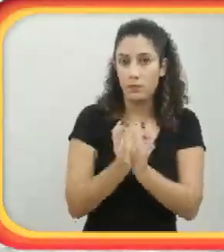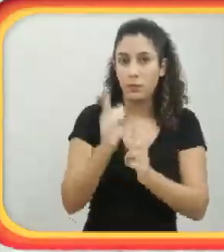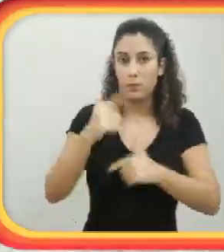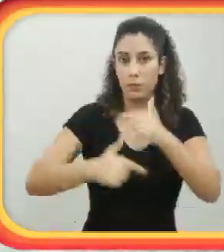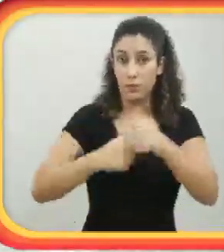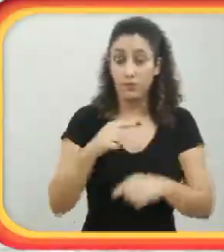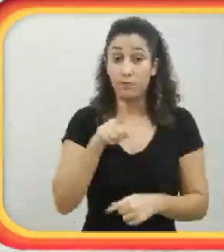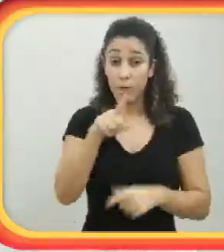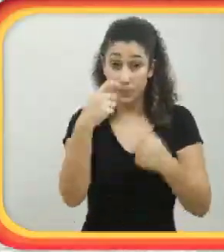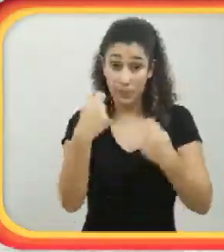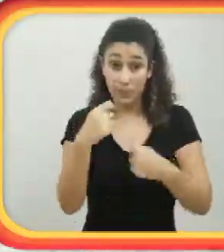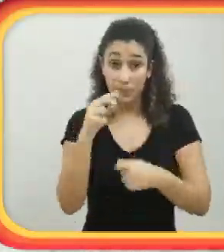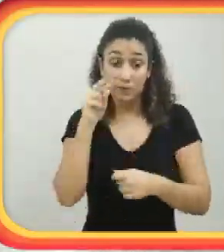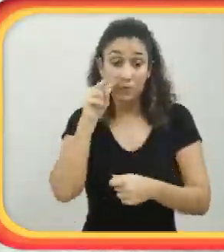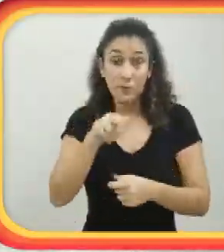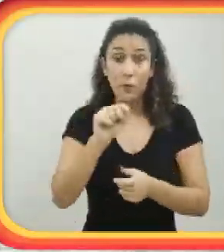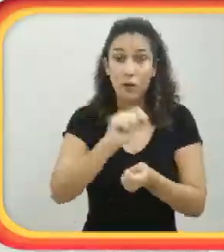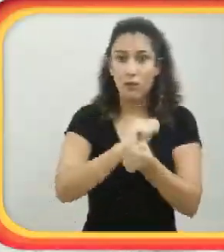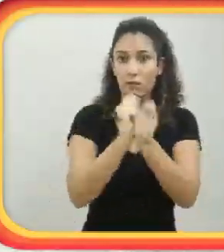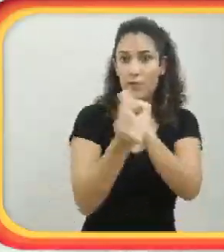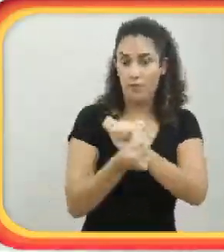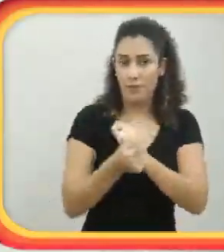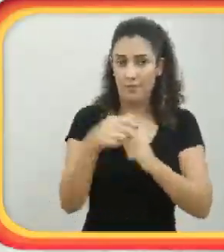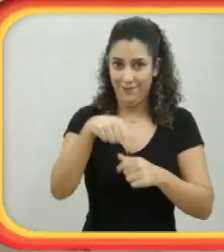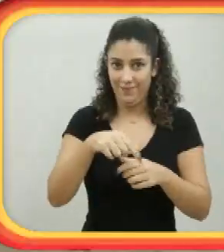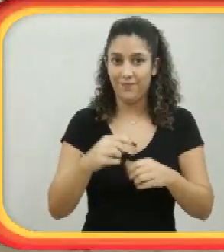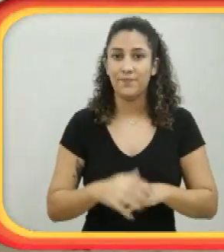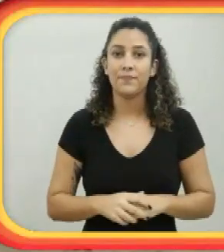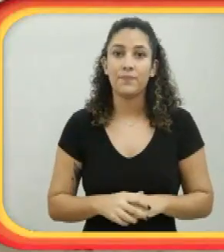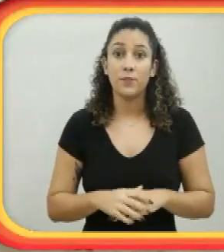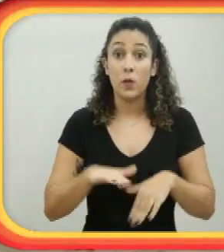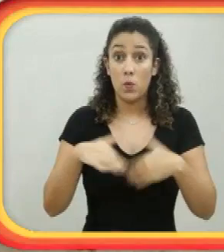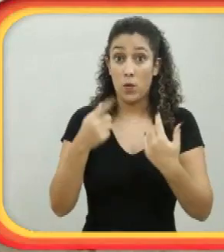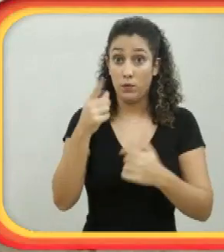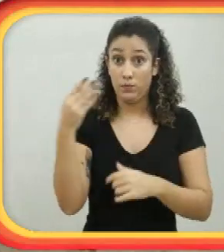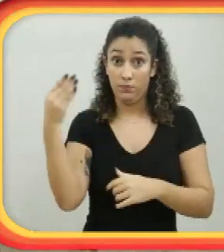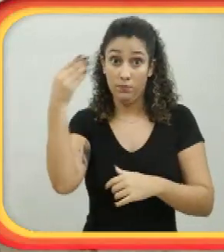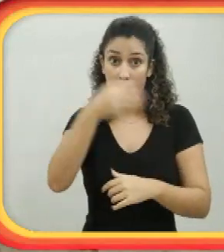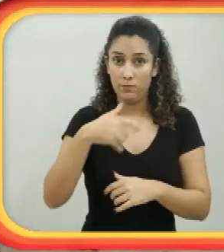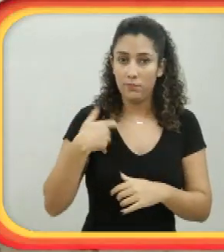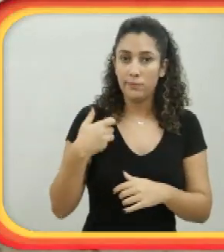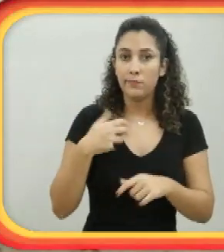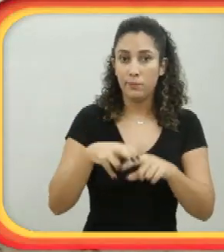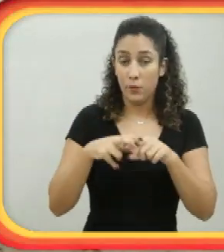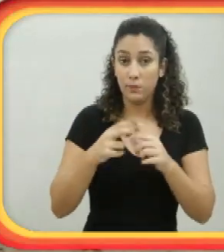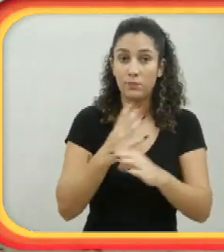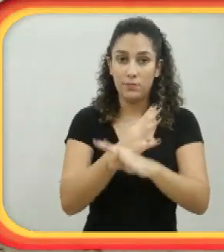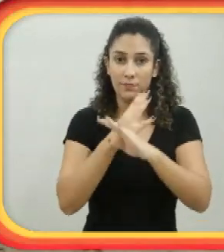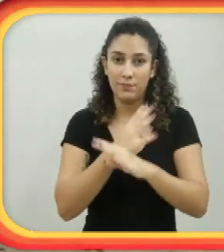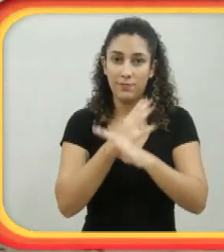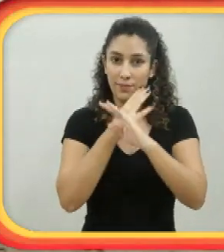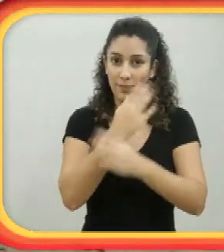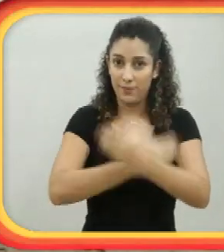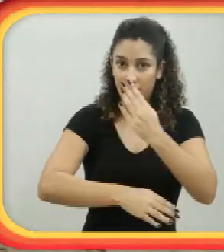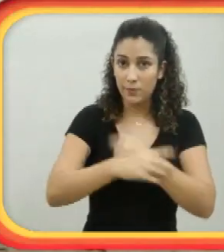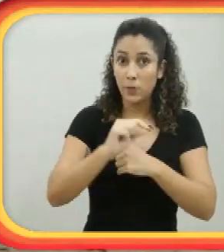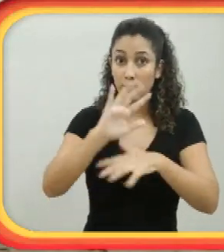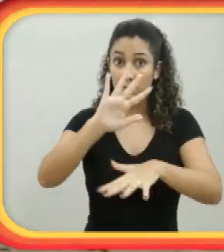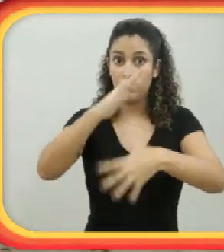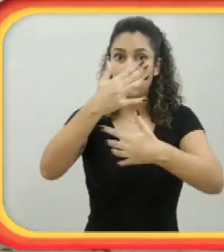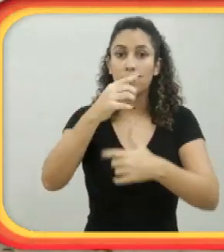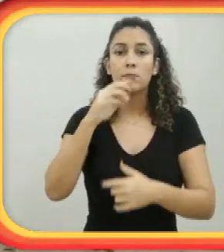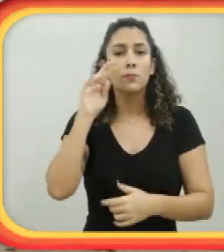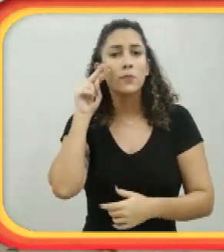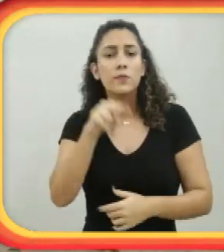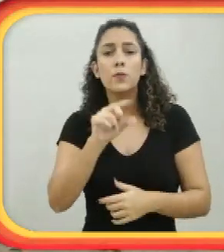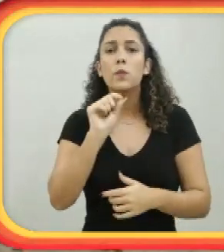adaptadas quando no vá a idade é um fator, na paracanoagem é a classificação que vai definir em